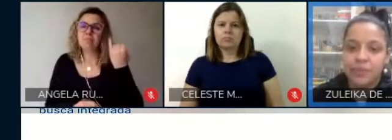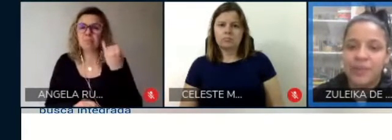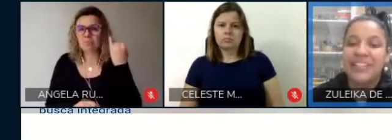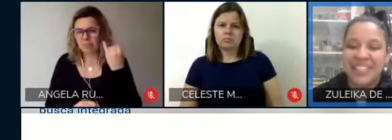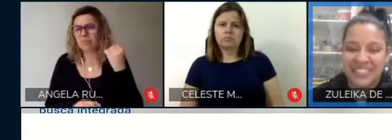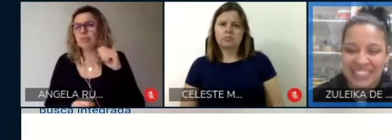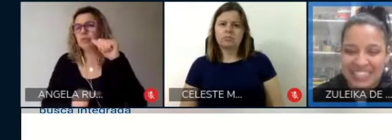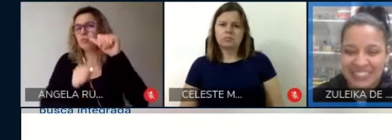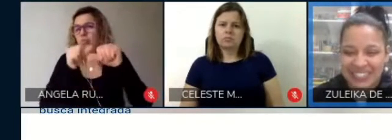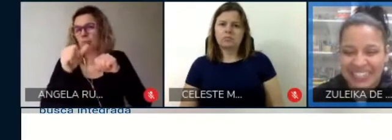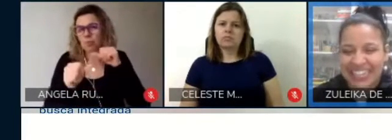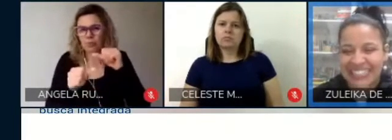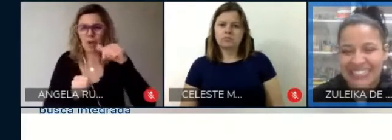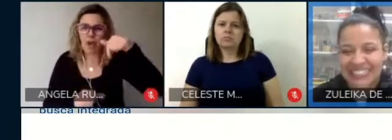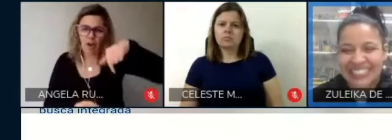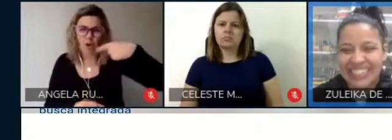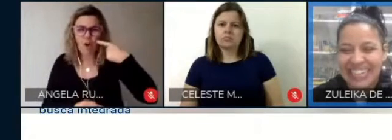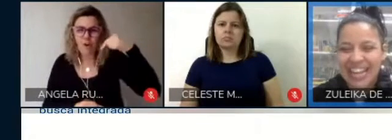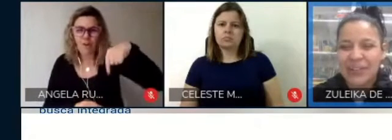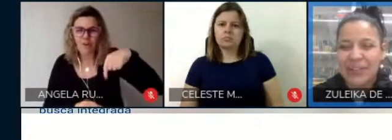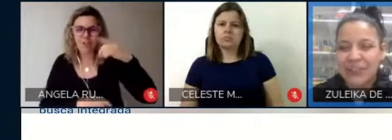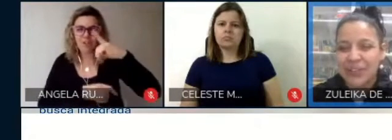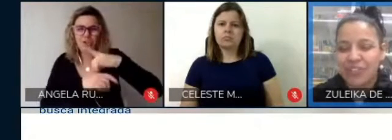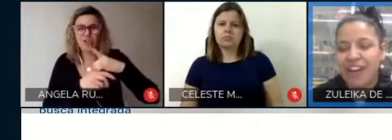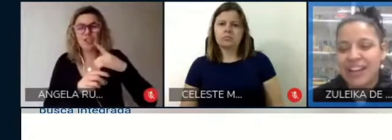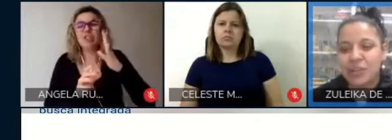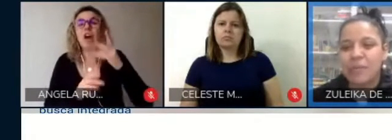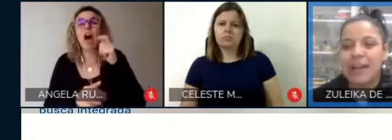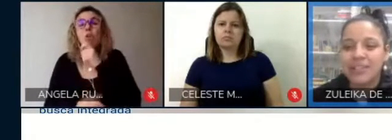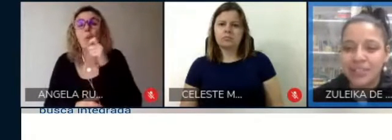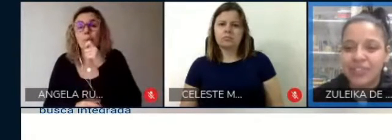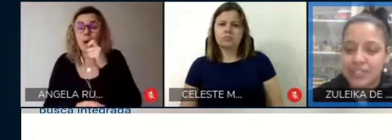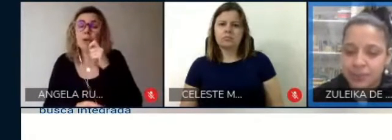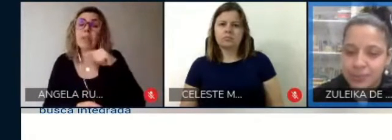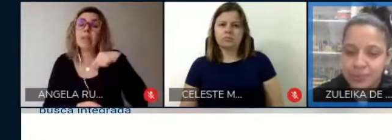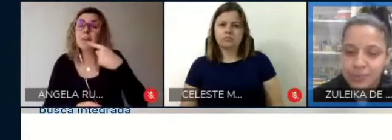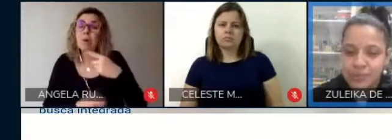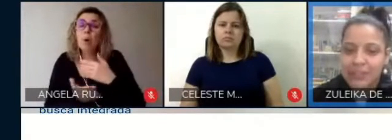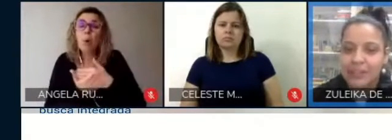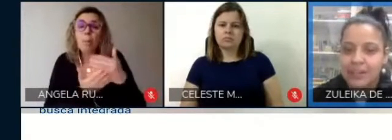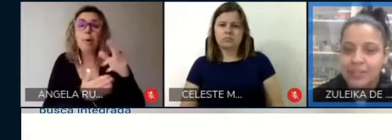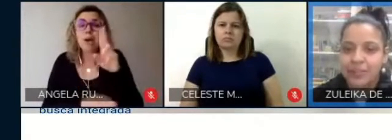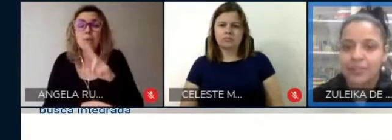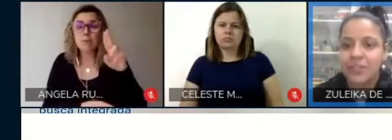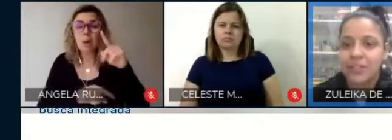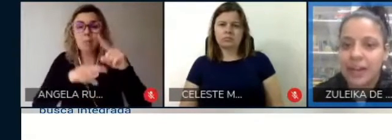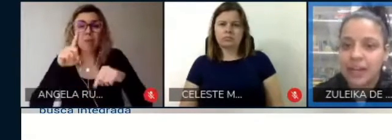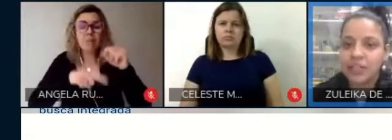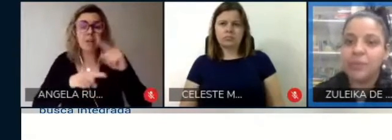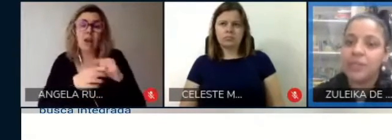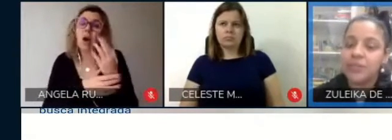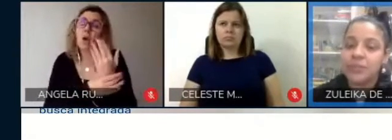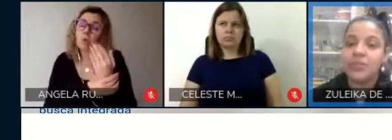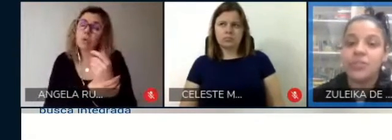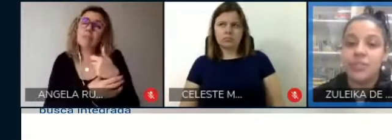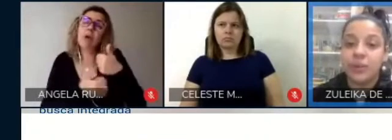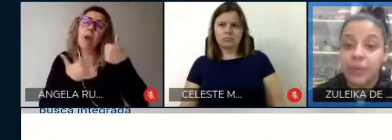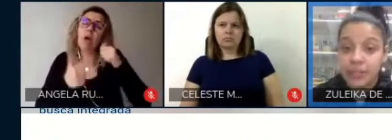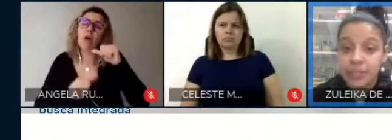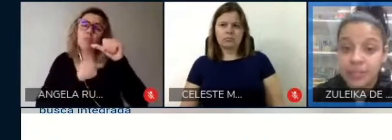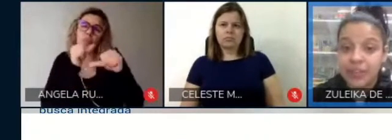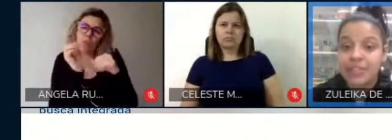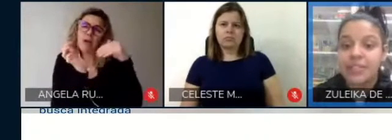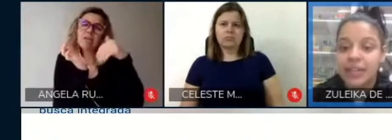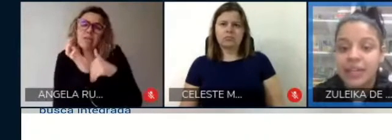né? A partir do... Isso, ali, obrigada, Luísa. Quando eu começo a fazer o uso dos materiais da universidade, por questões